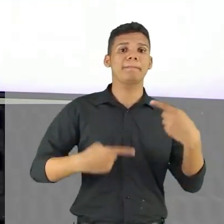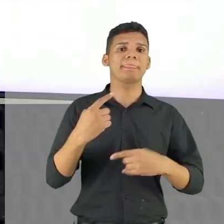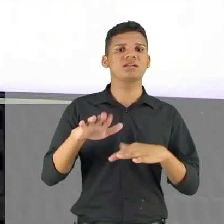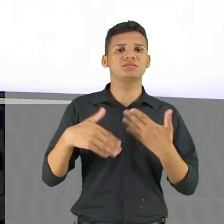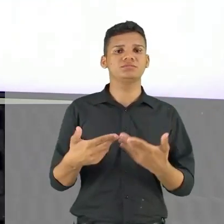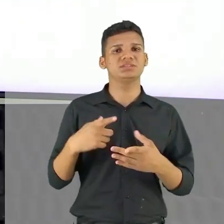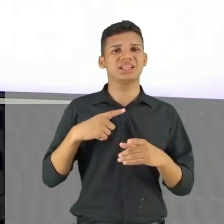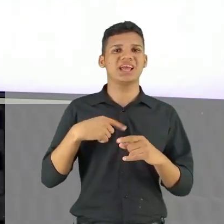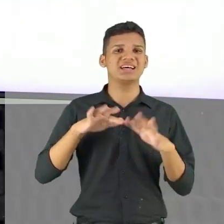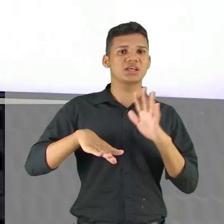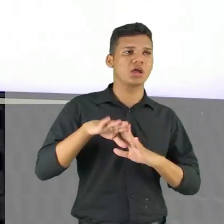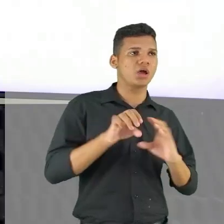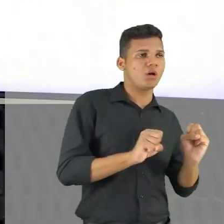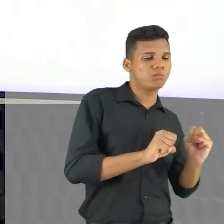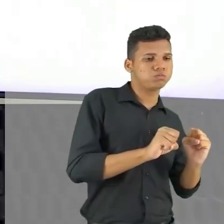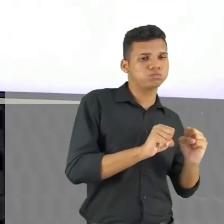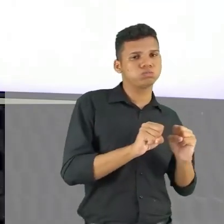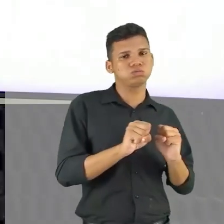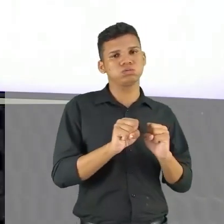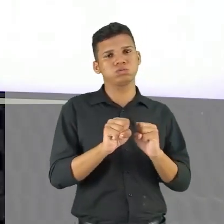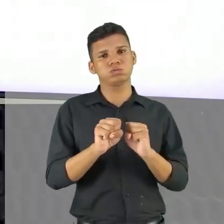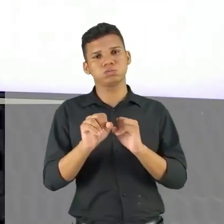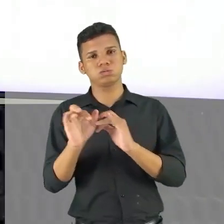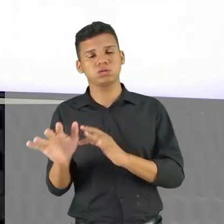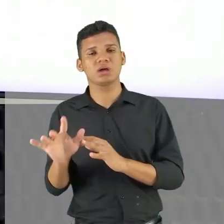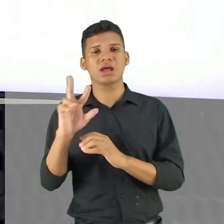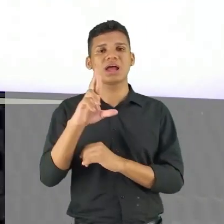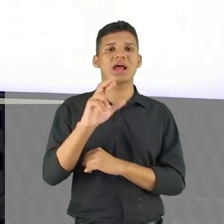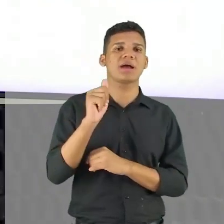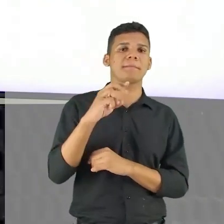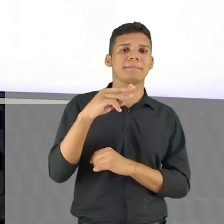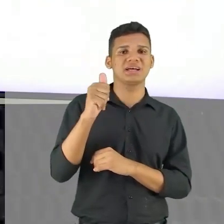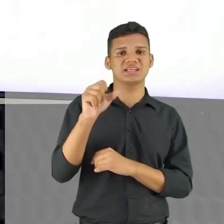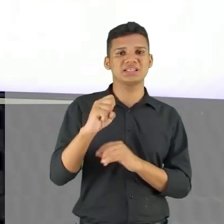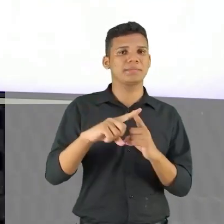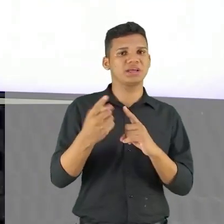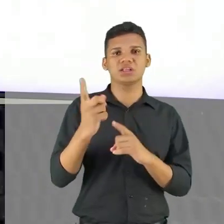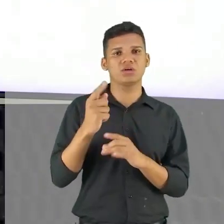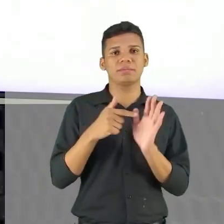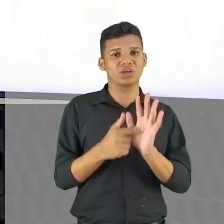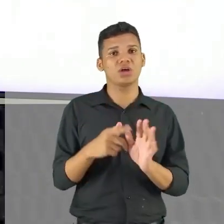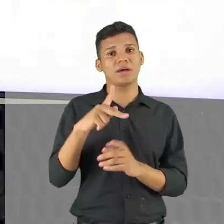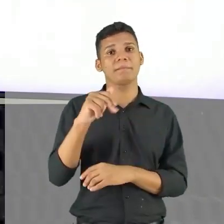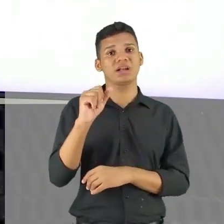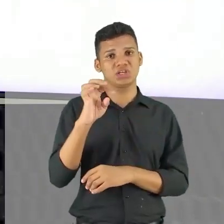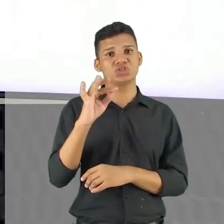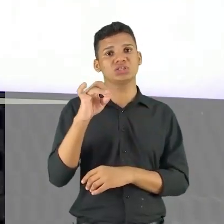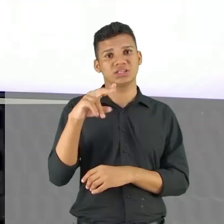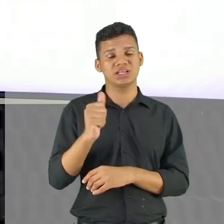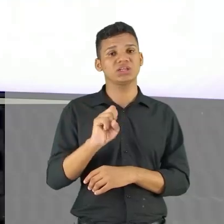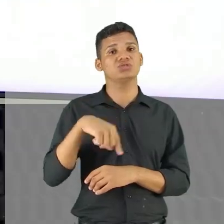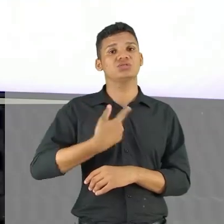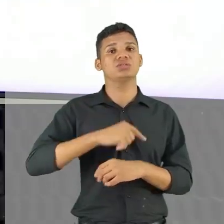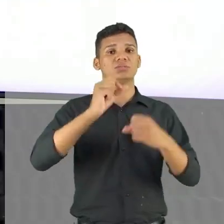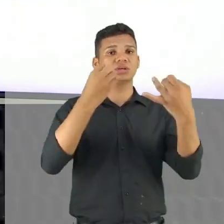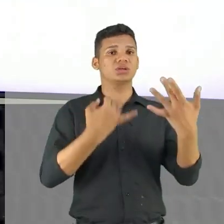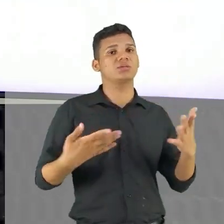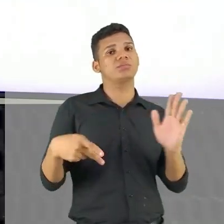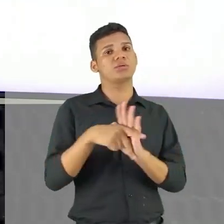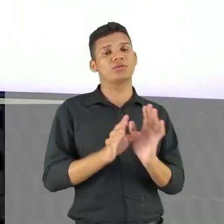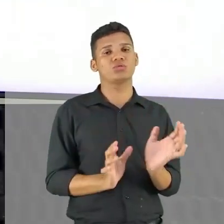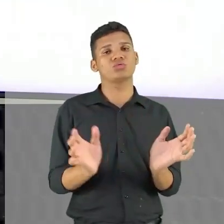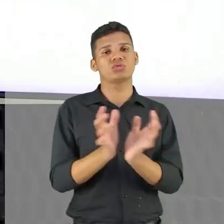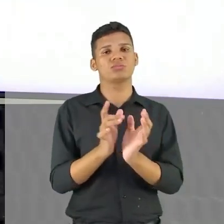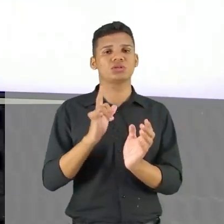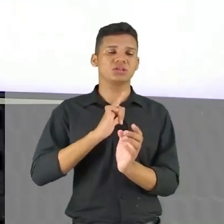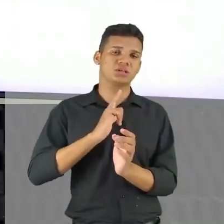pela invasão causada pelos Hamas, que não necessariamente representa a Palestina, que fique claro. A gente está falando de um grupo que é visto por